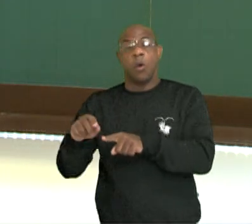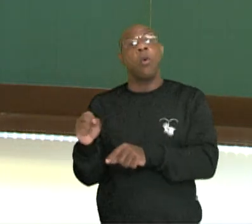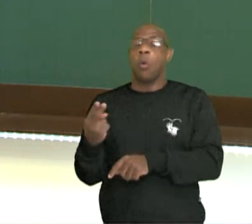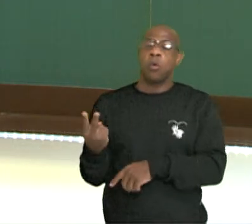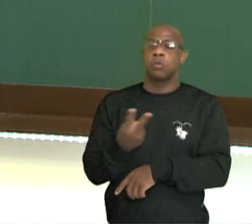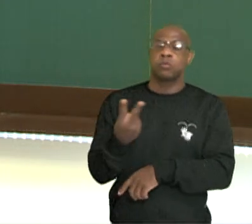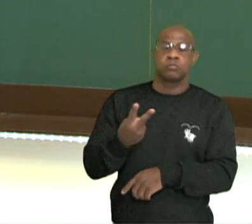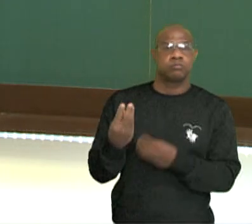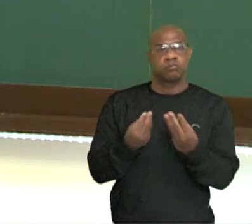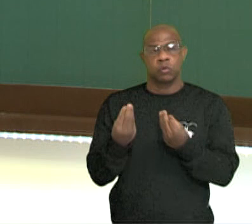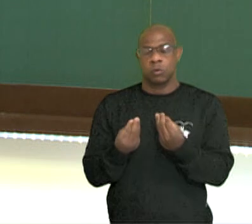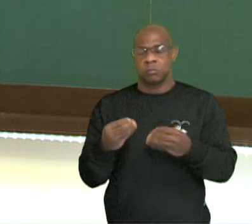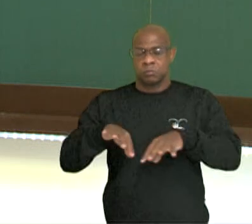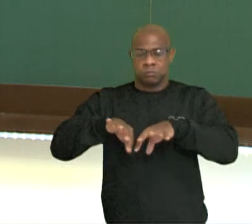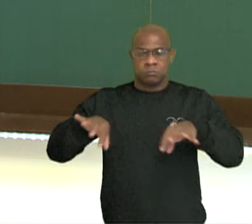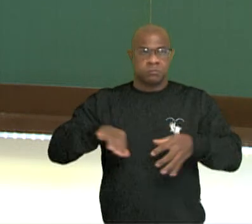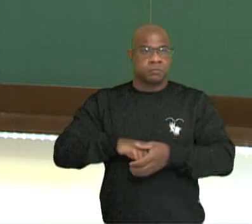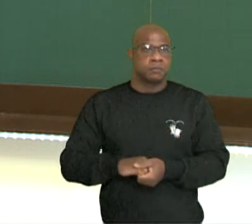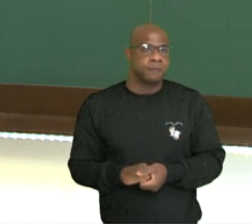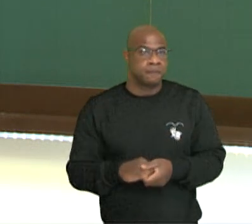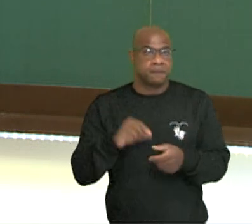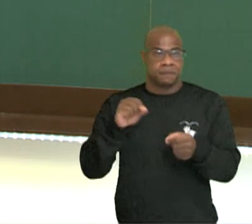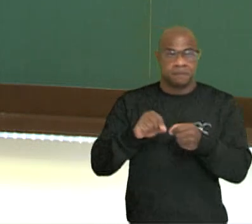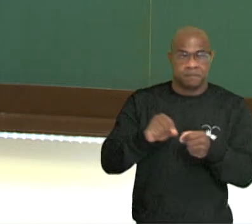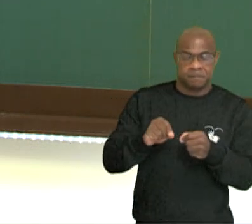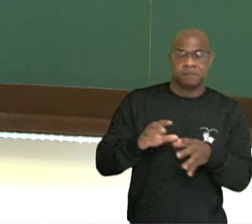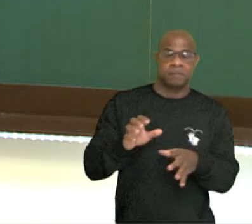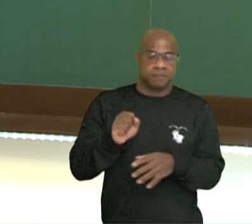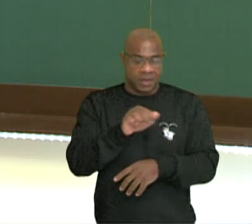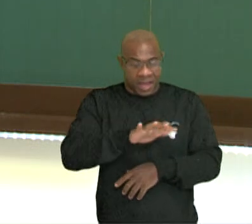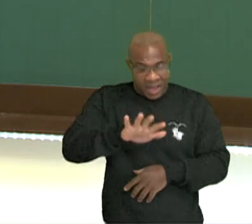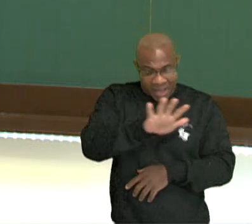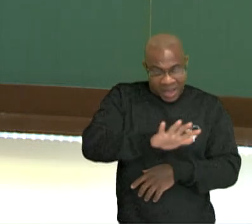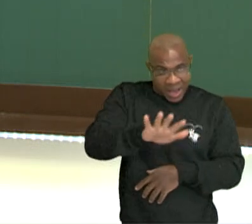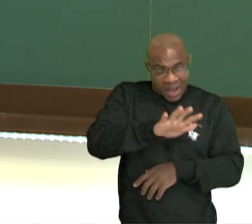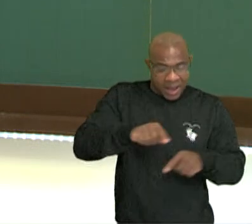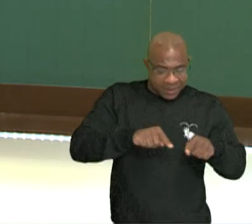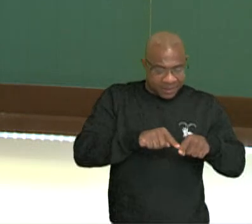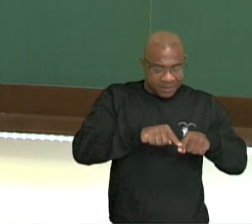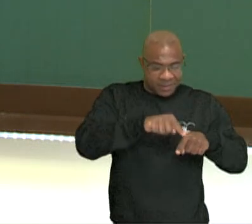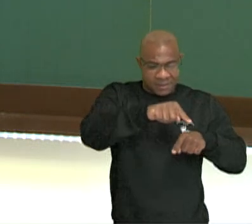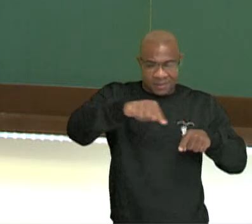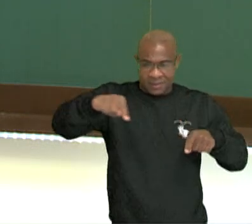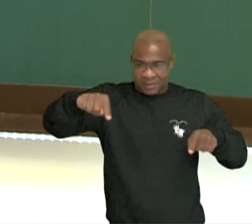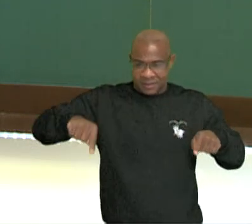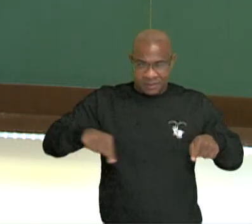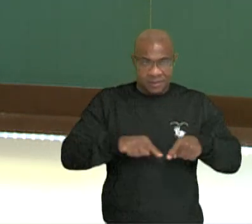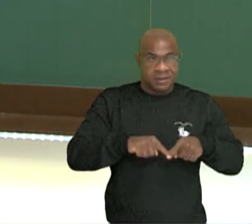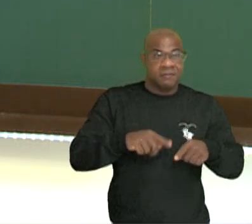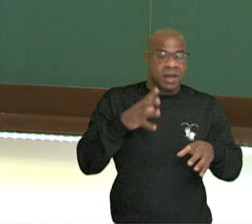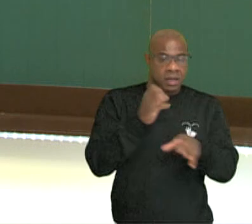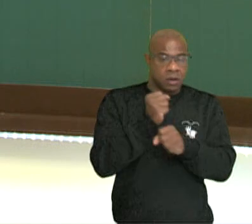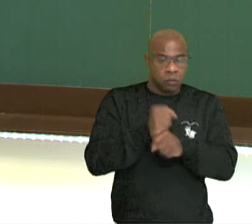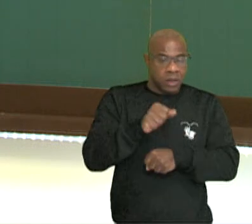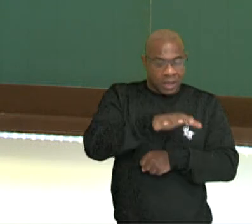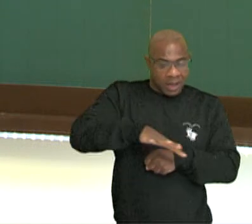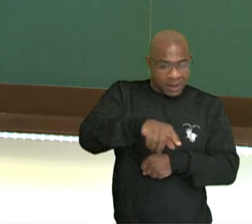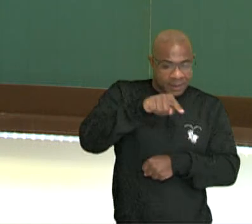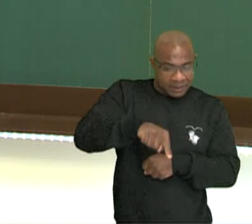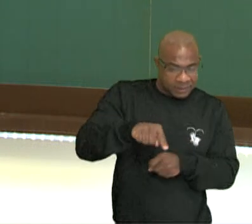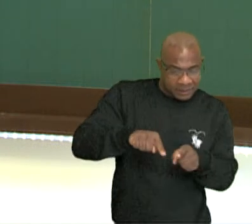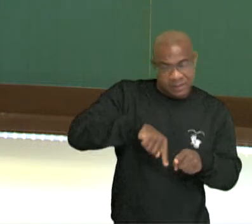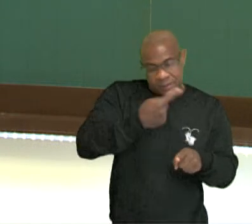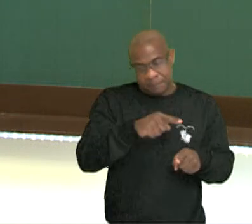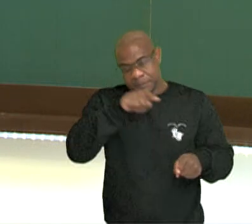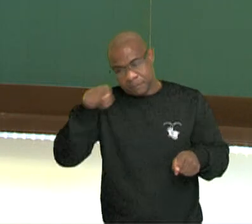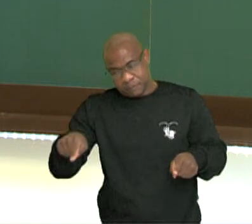aqui. Para determinar a área do terreno, vamos calcular a área do retângulo mais a área do quadrado. Então, primeiro vamos